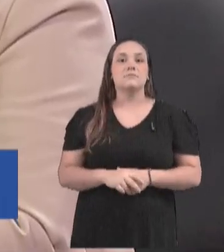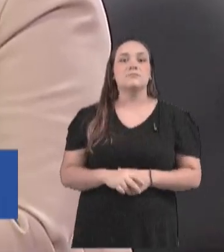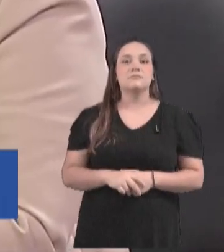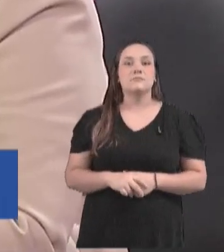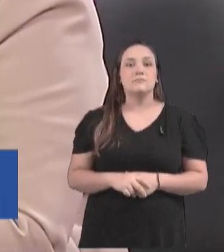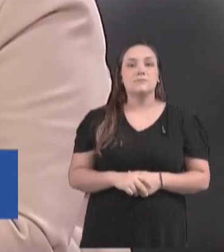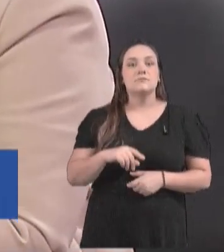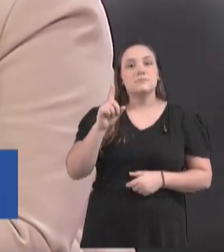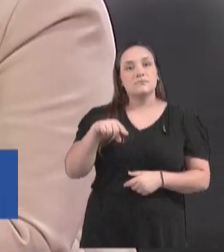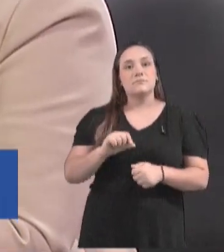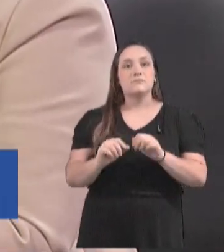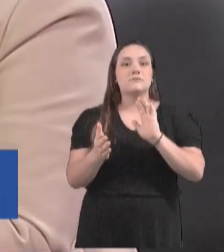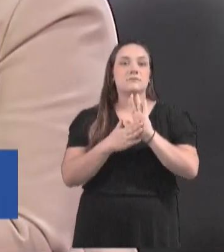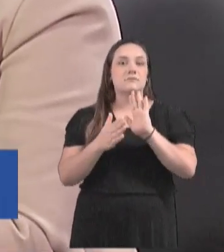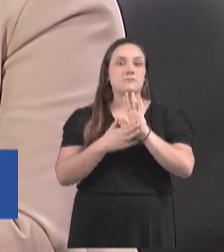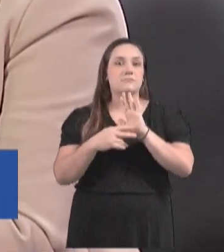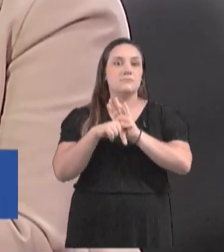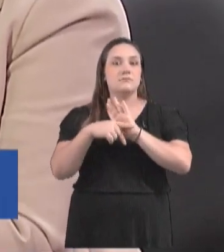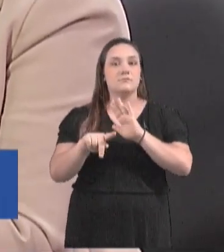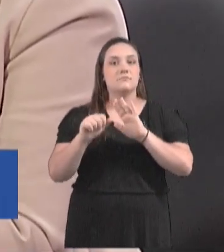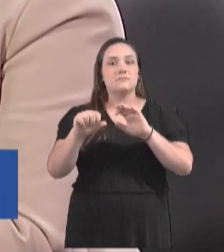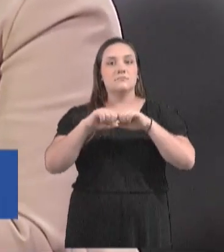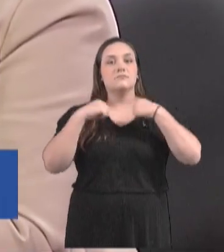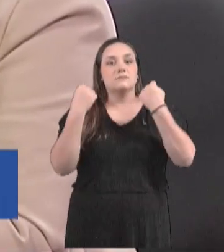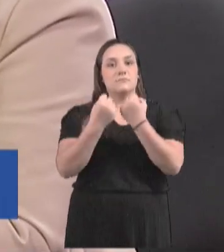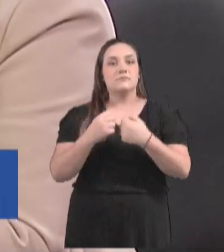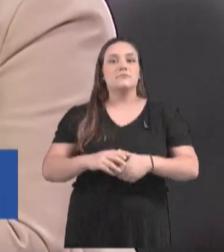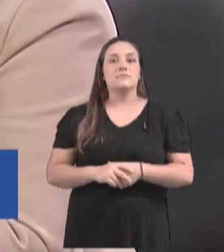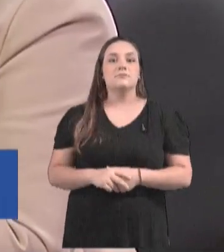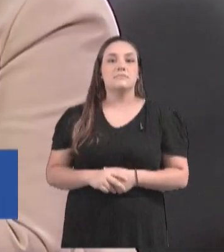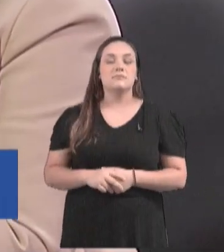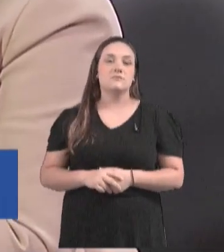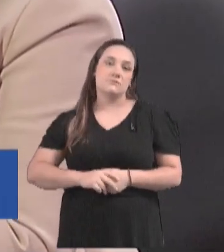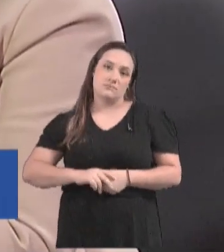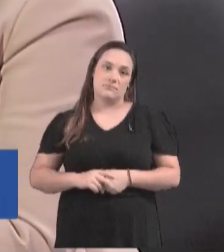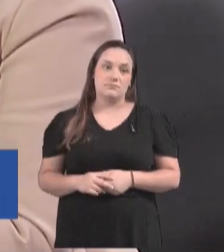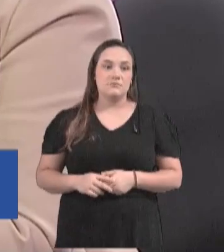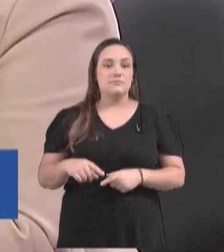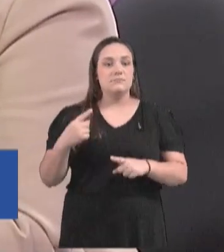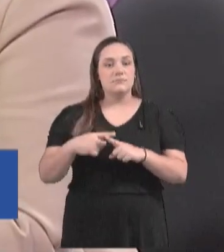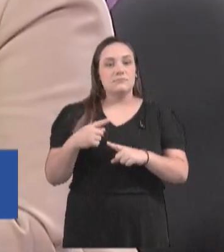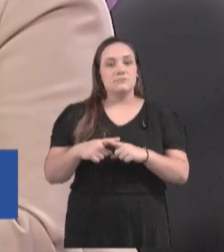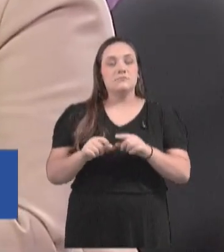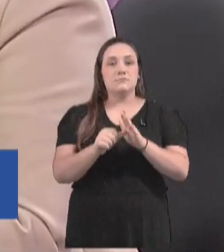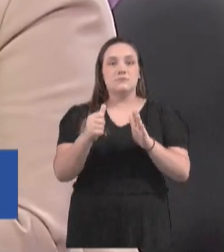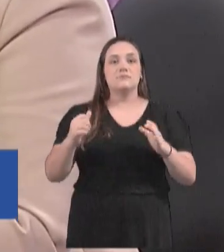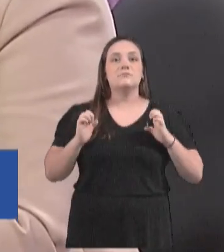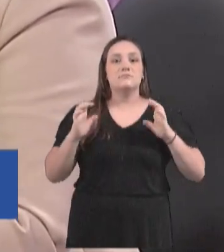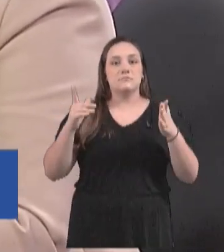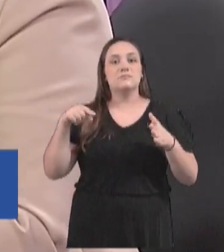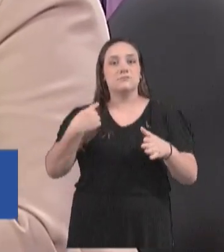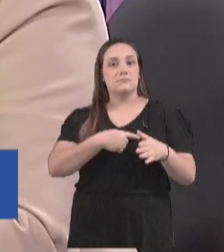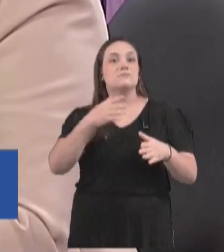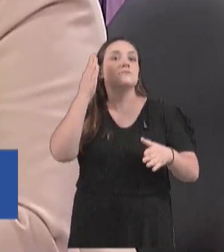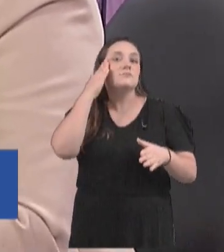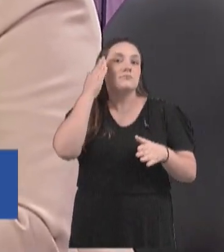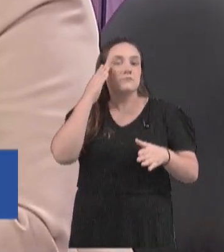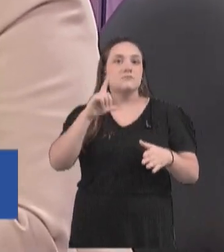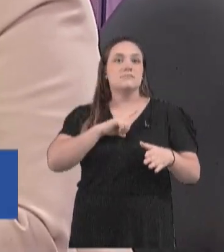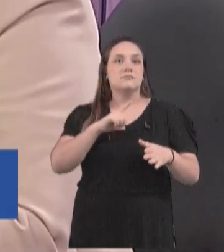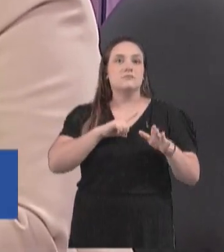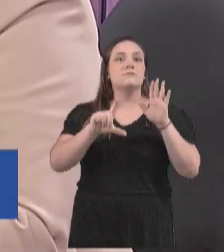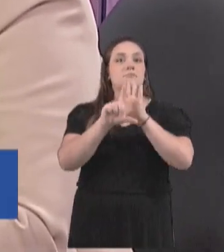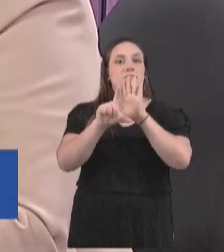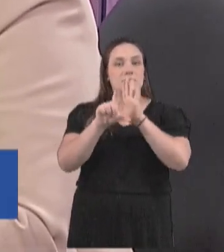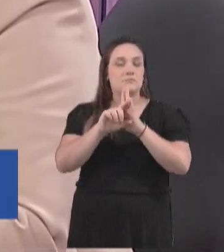é o propositor do seminário, na realidade, porque no primeiro evento nós ficamos sabendo que existia